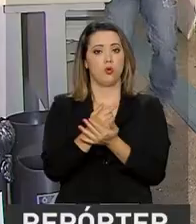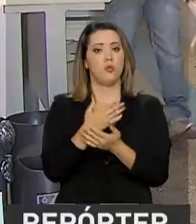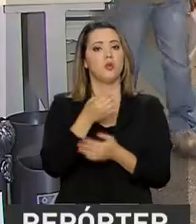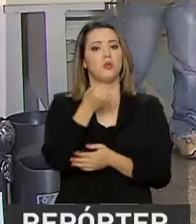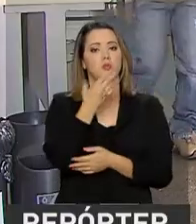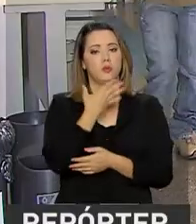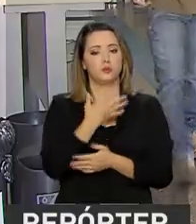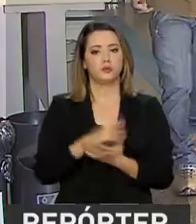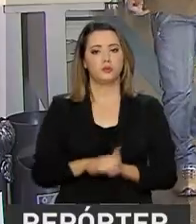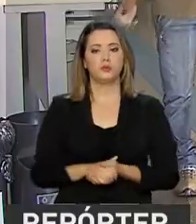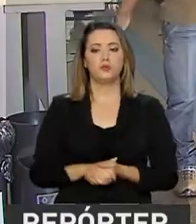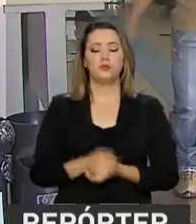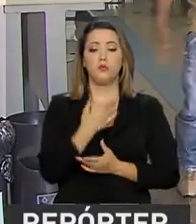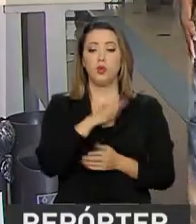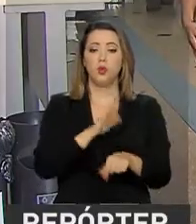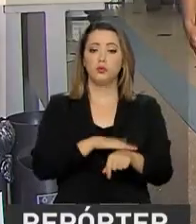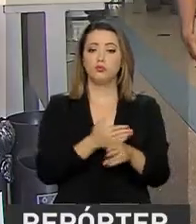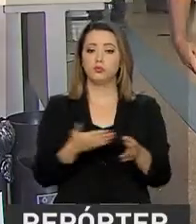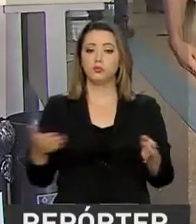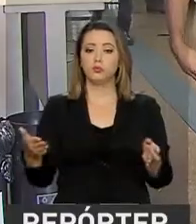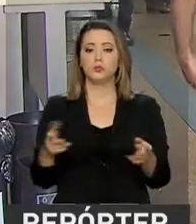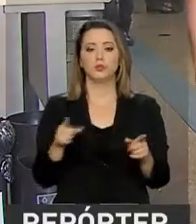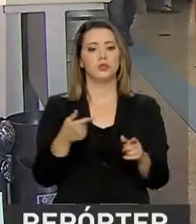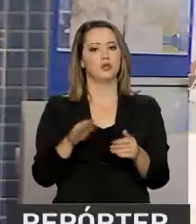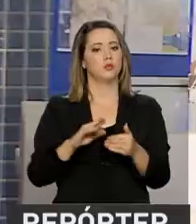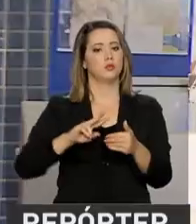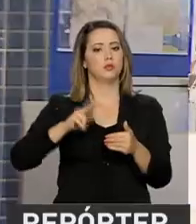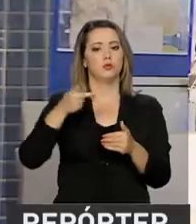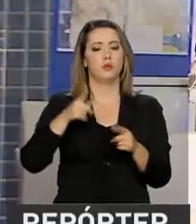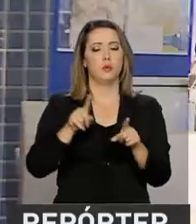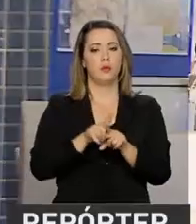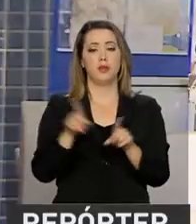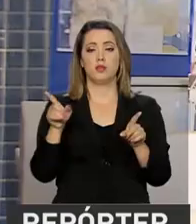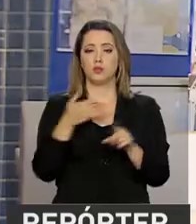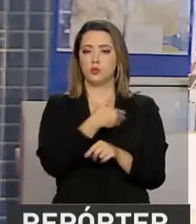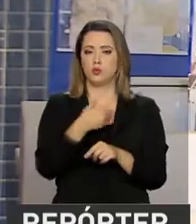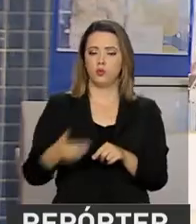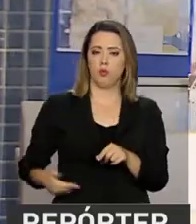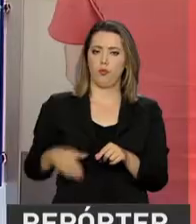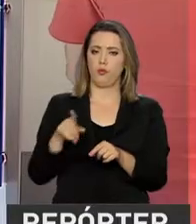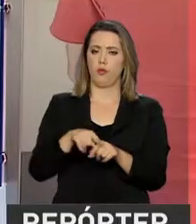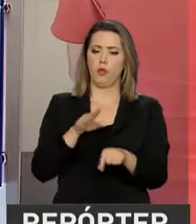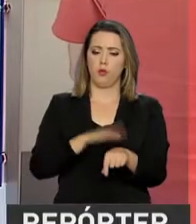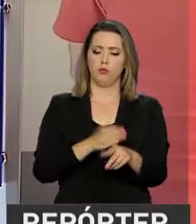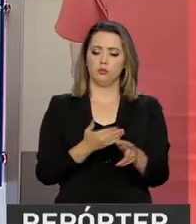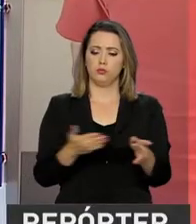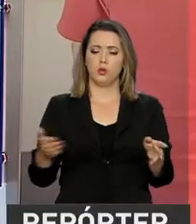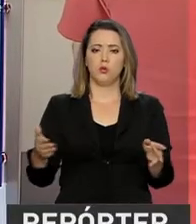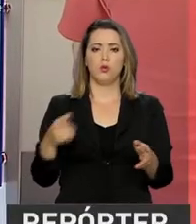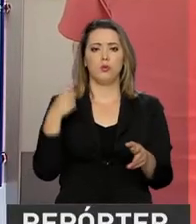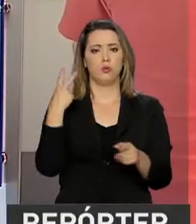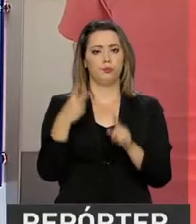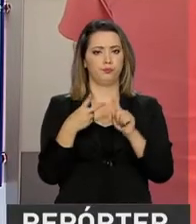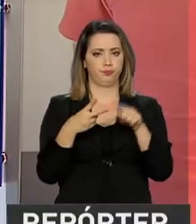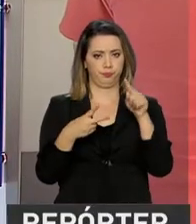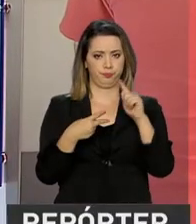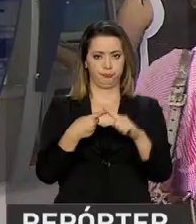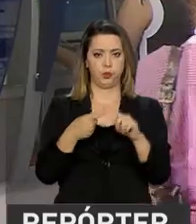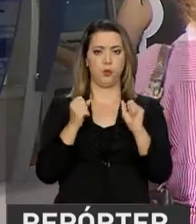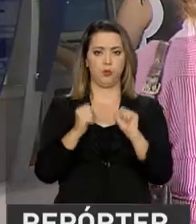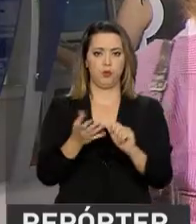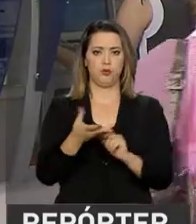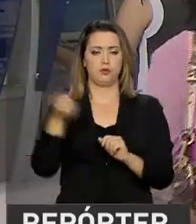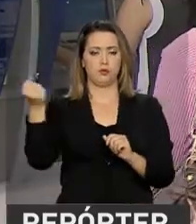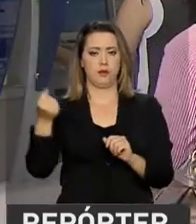boa em casa o prazo para saques não será prorrogado mas o governo estendeu o período para duas situações específicas